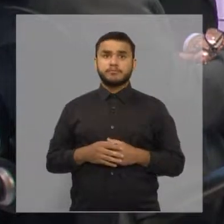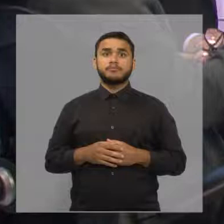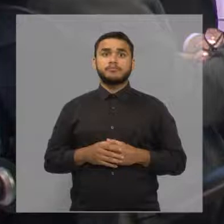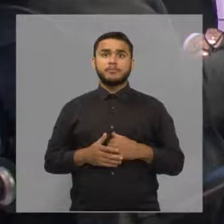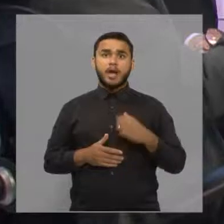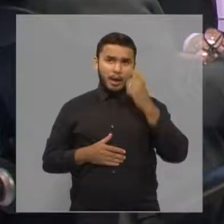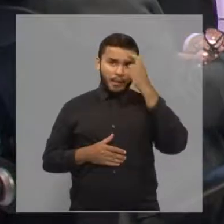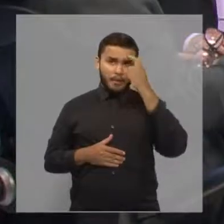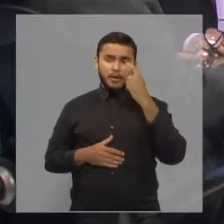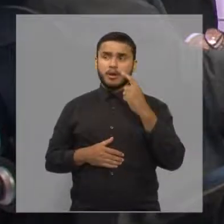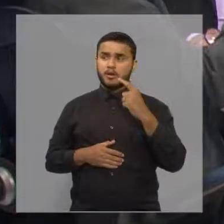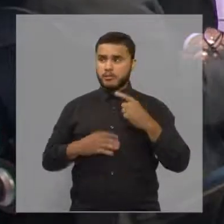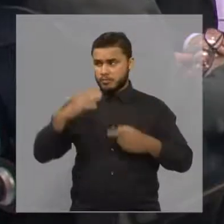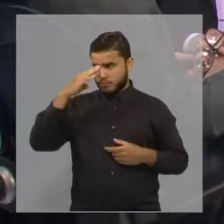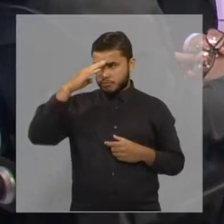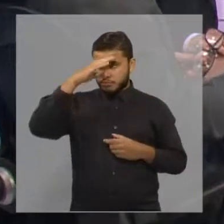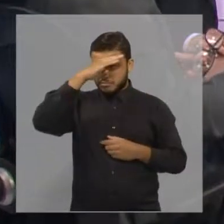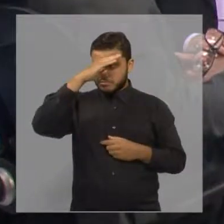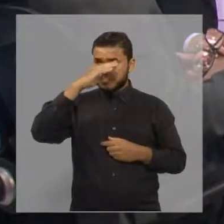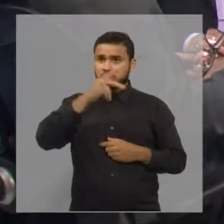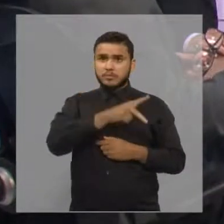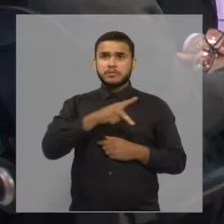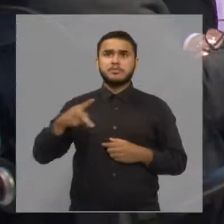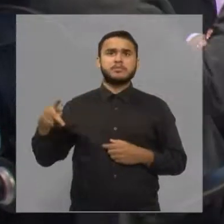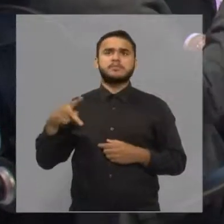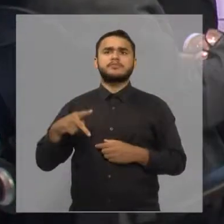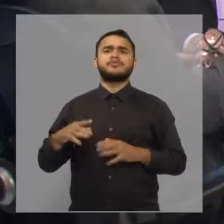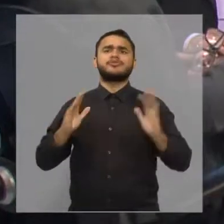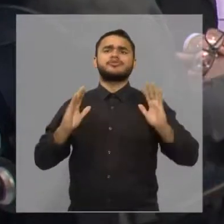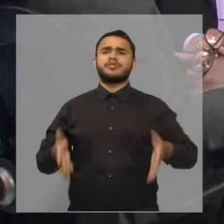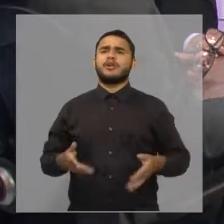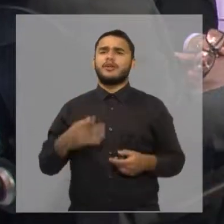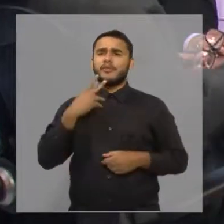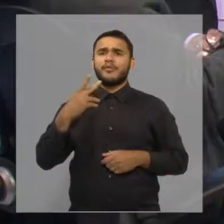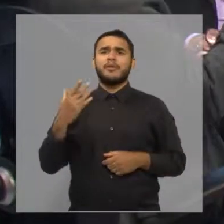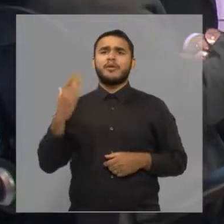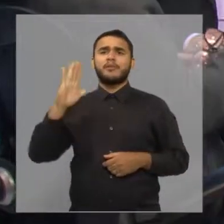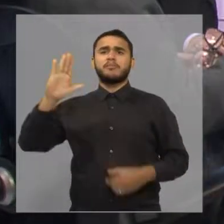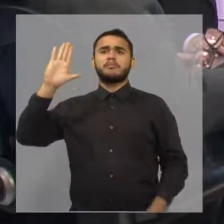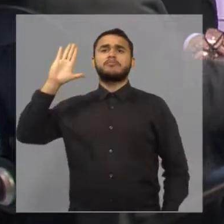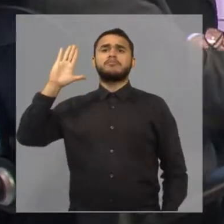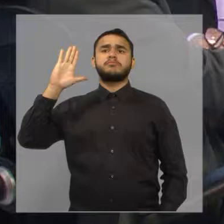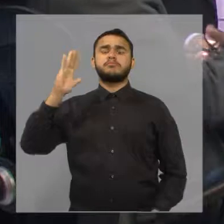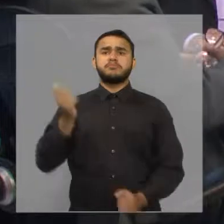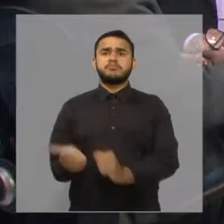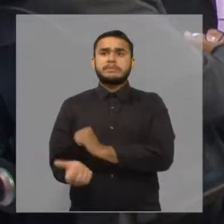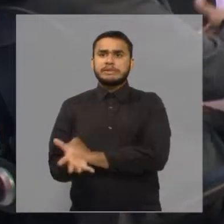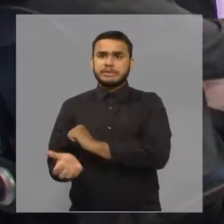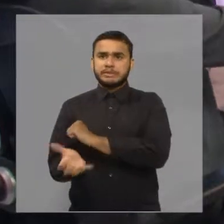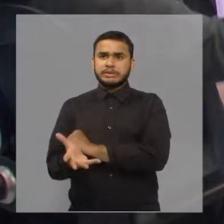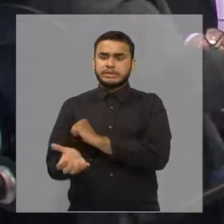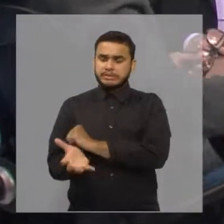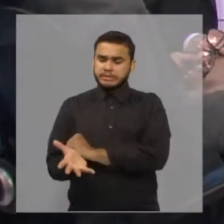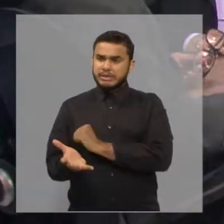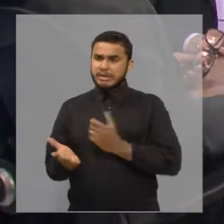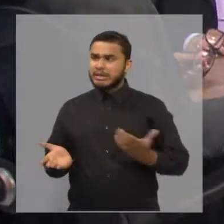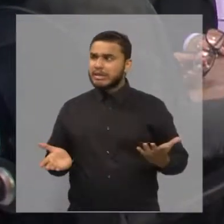dizer que está rompendo, não, que já rompeu. Né? O seu discurso, né, anticorrupção foi rompido, inclusive, quando ele traz